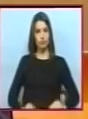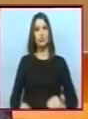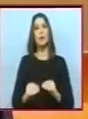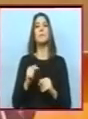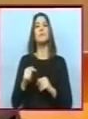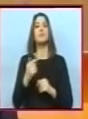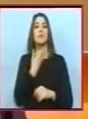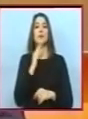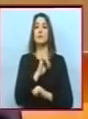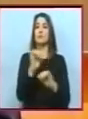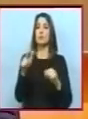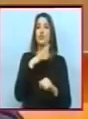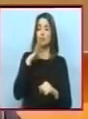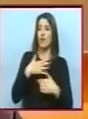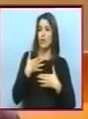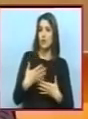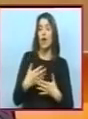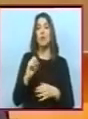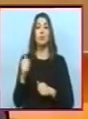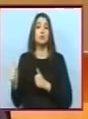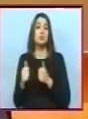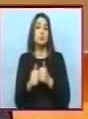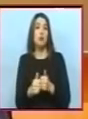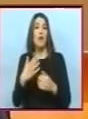partes, assessorados em regra para um advogado ou não, mas enfim,